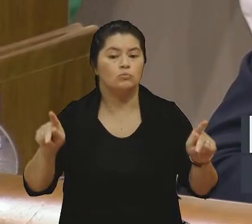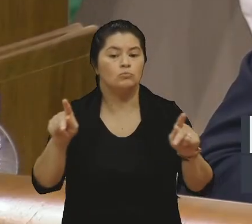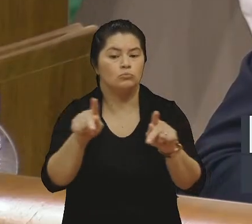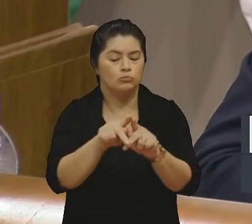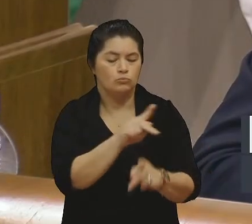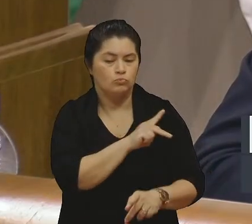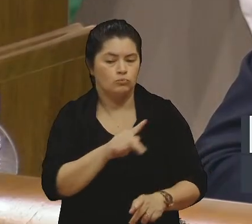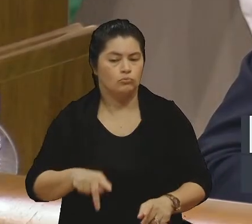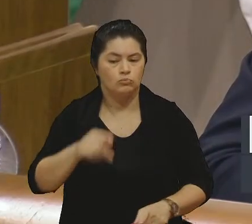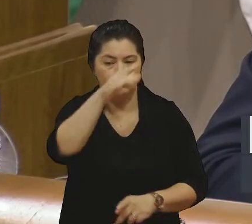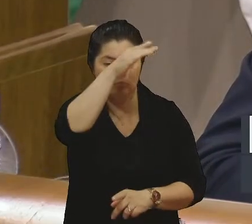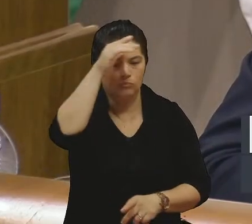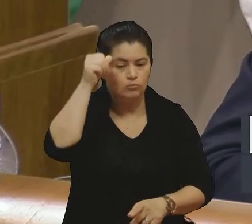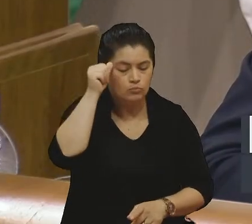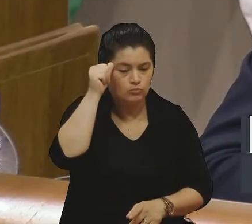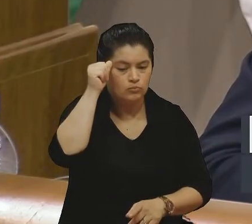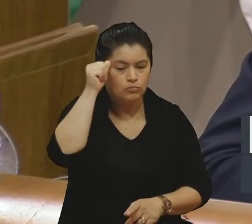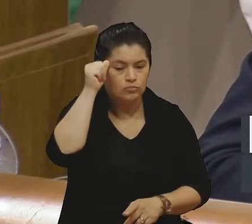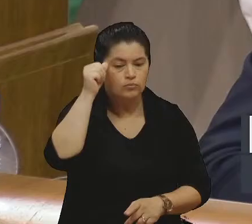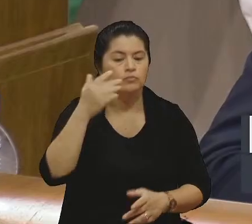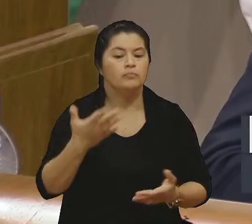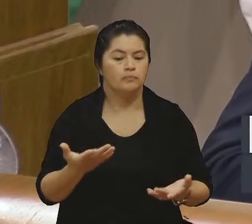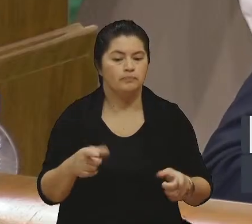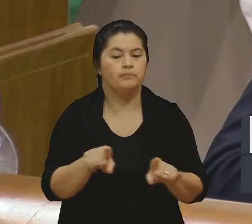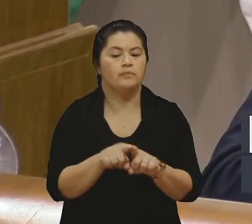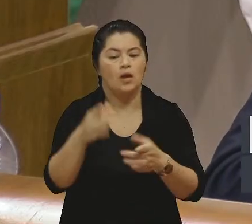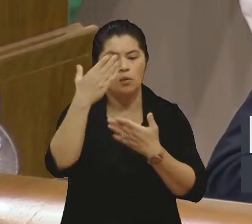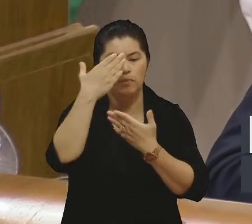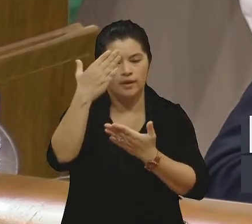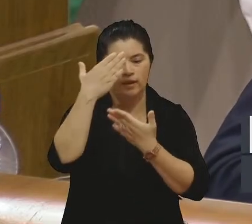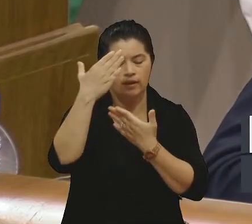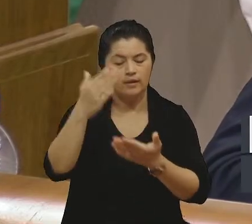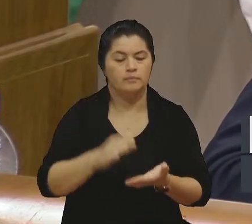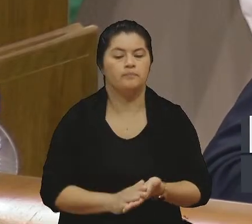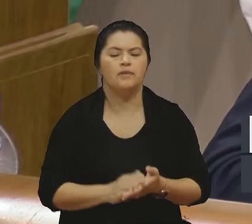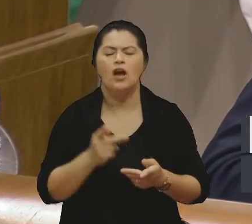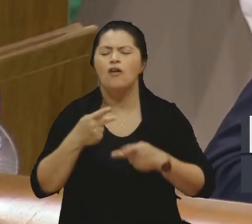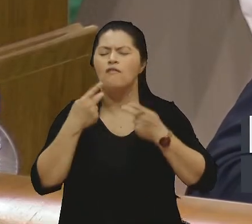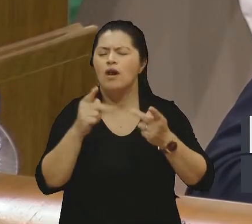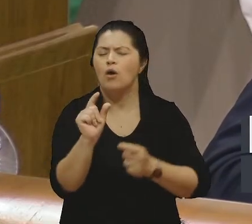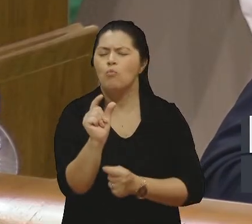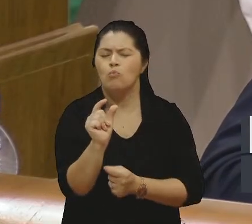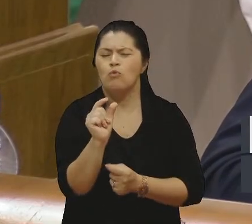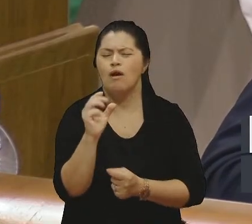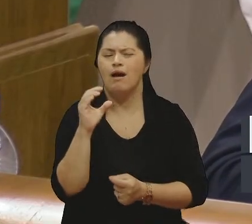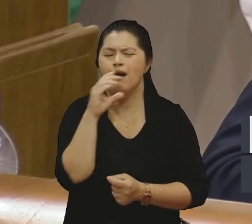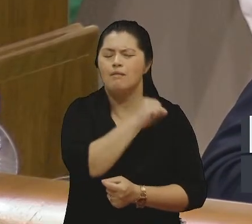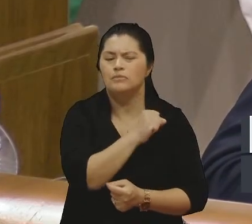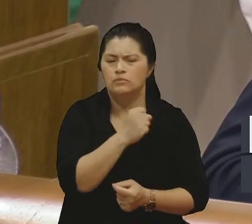estar conduzindo aí toda a parte do projeto. Eu quero fazer uma fala bem breve, assim, de